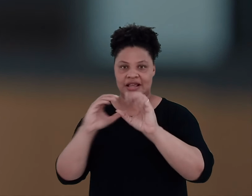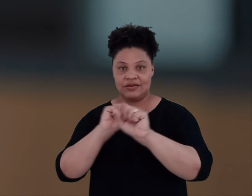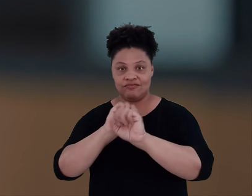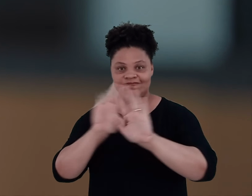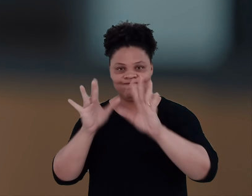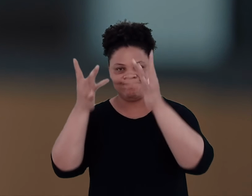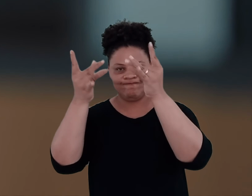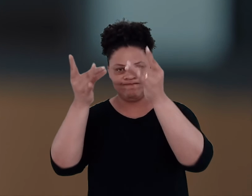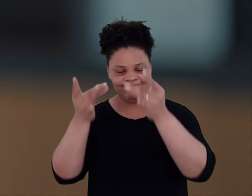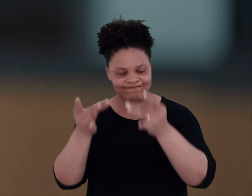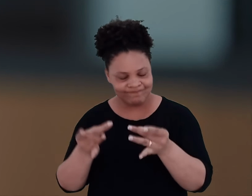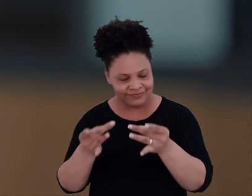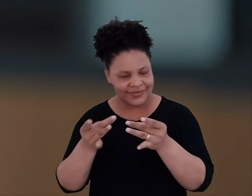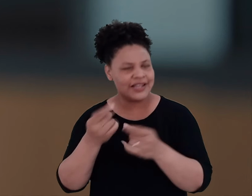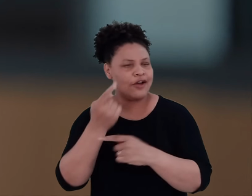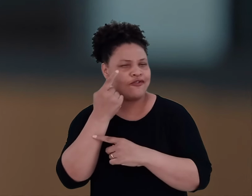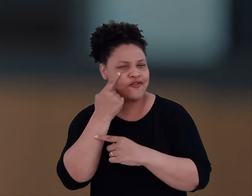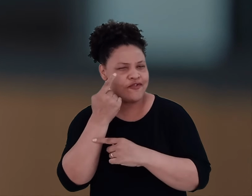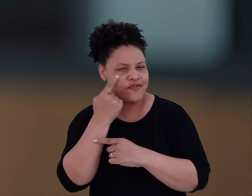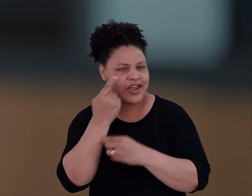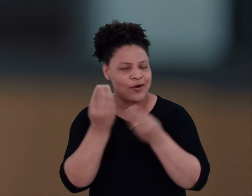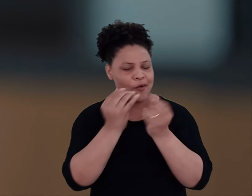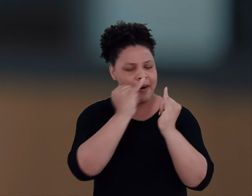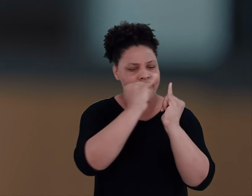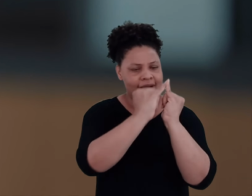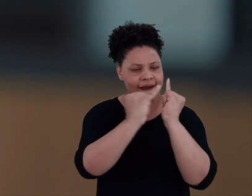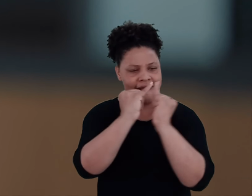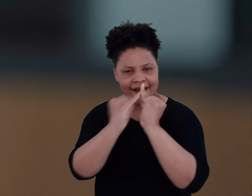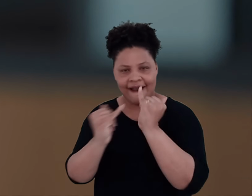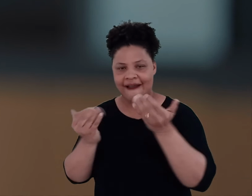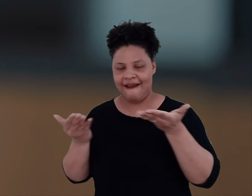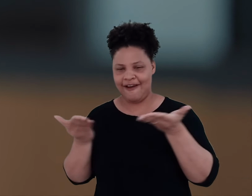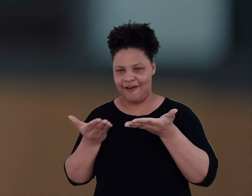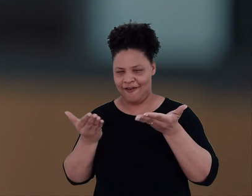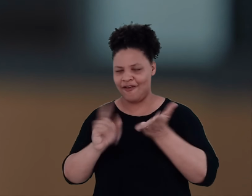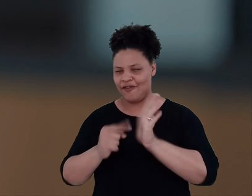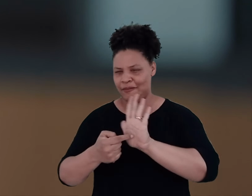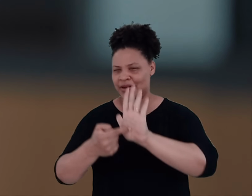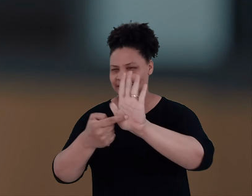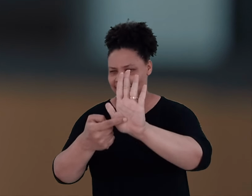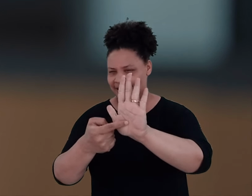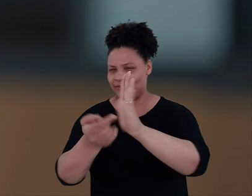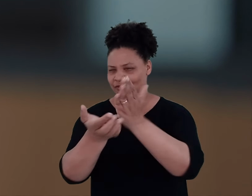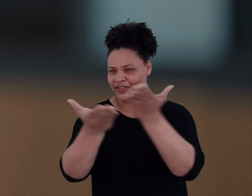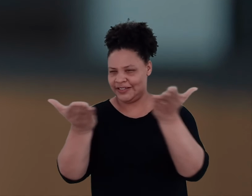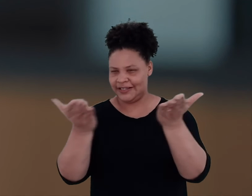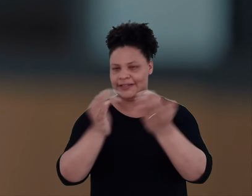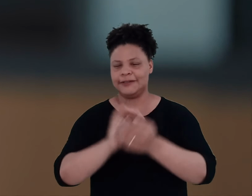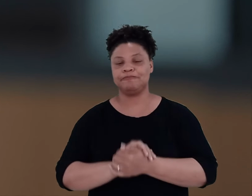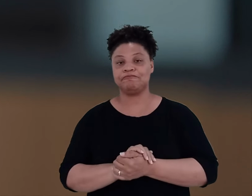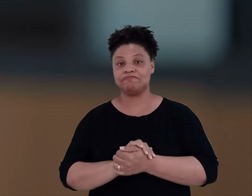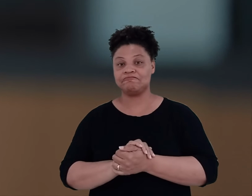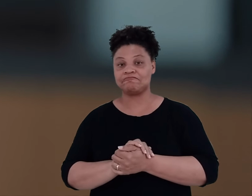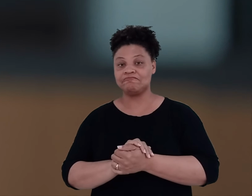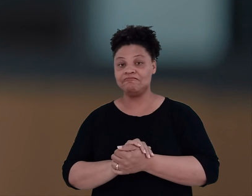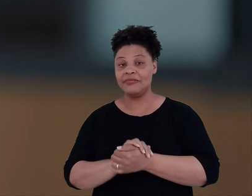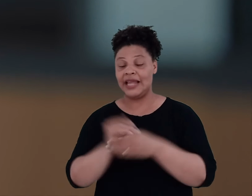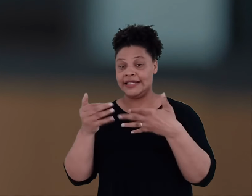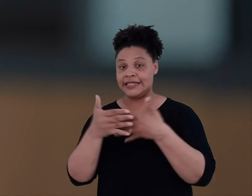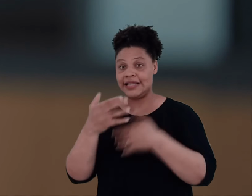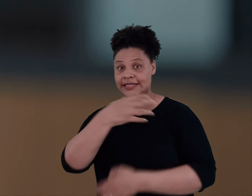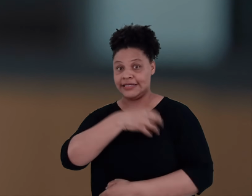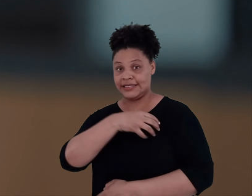inspirador. Inclusive, olha a semelhança com uma iniciativa da atualidade que eu vou apresentar para você agora. Em Salvador, um